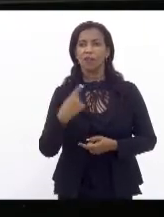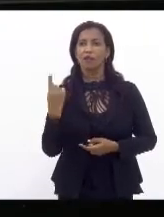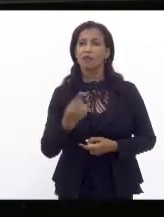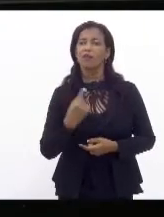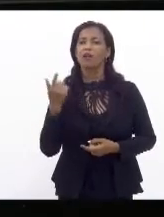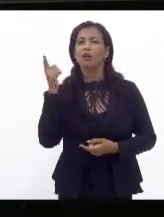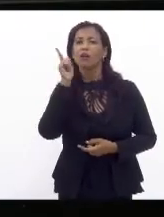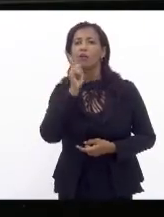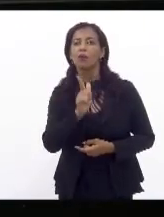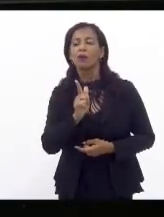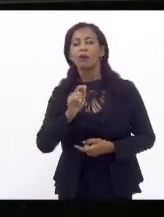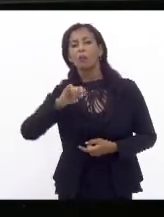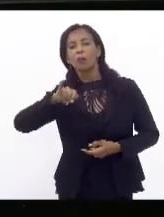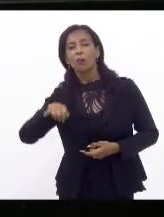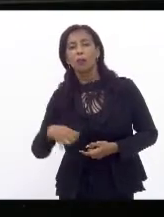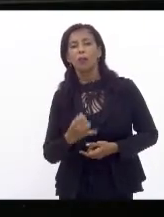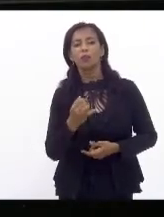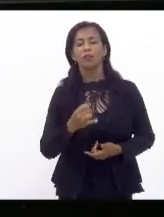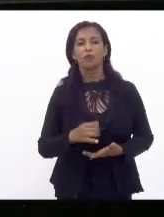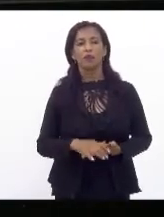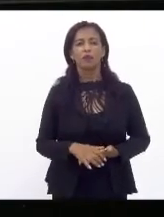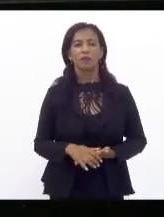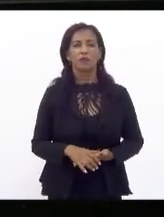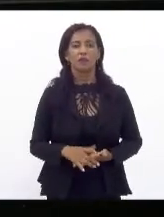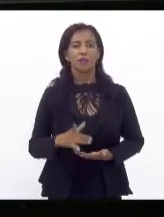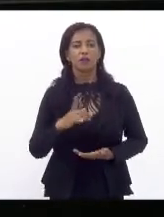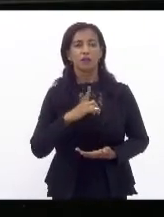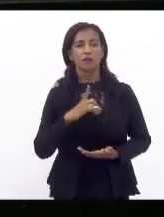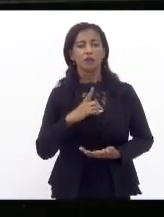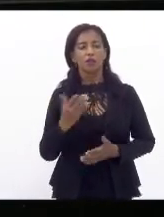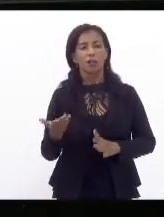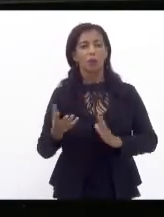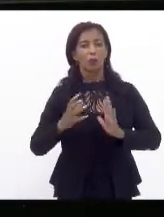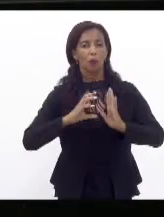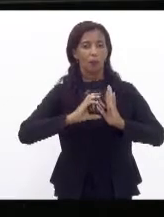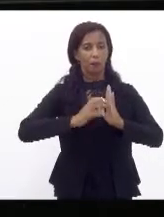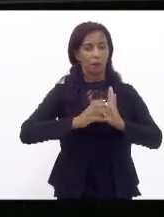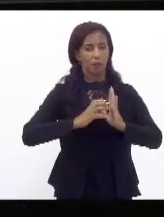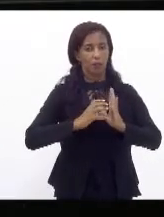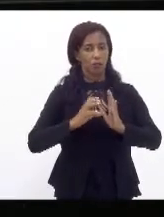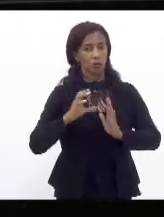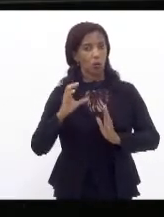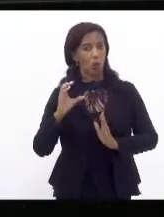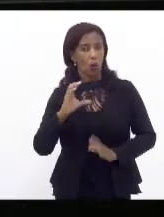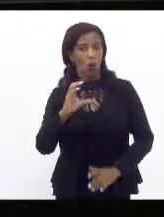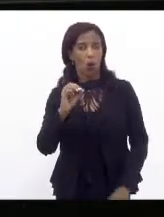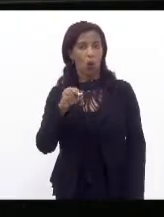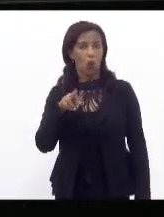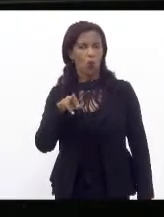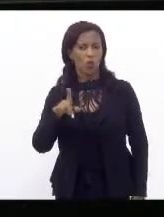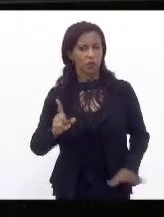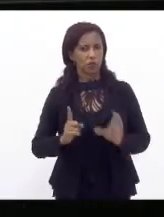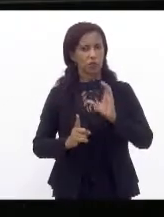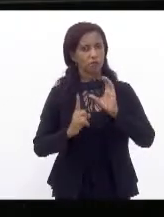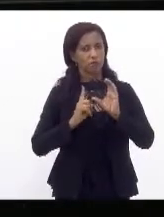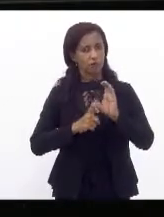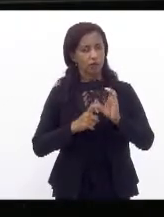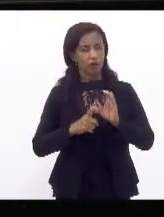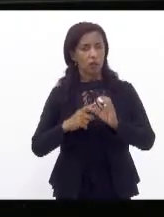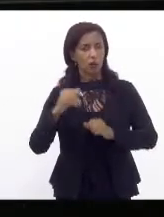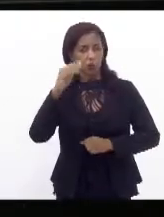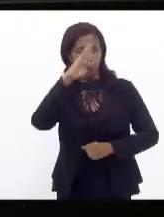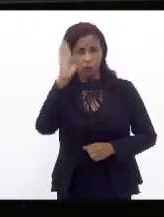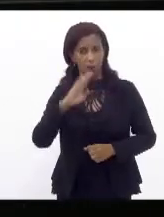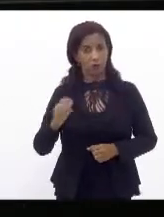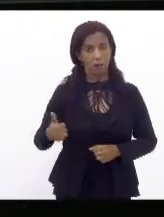conseguimos a possibilidade, né, de termos o Partido Comunista do Brasil, o